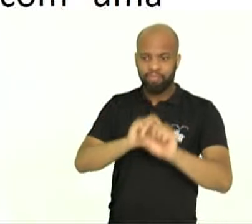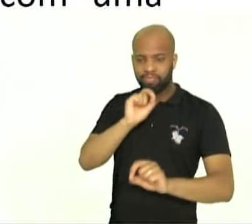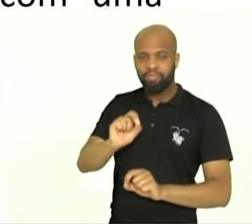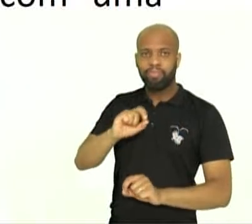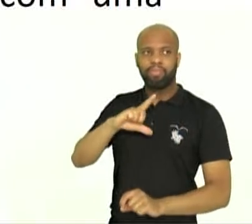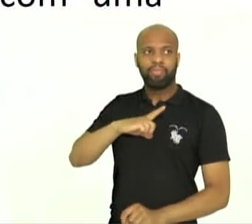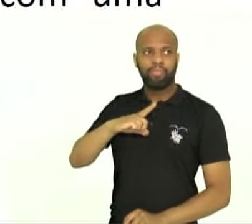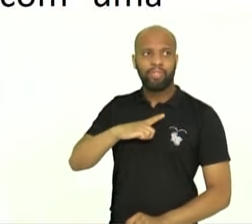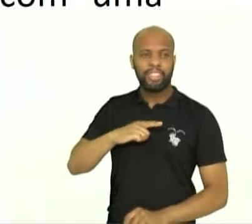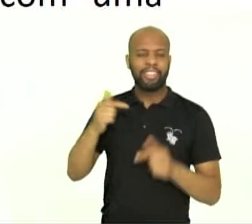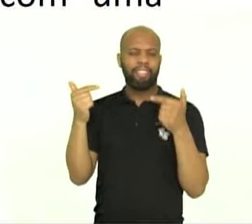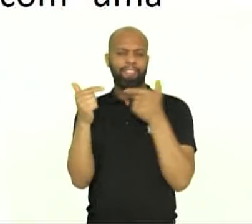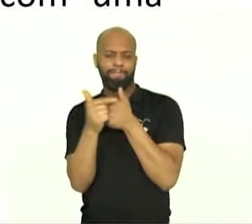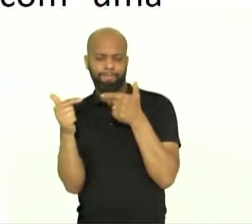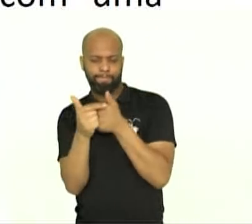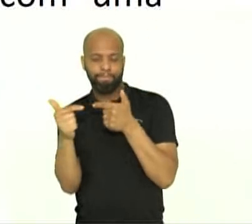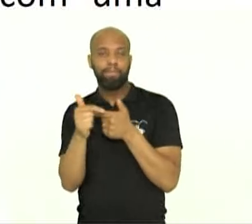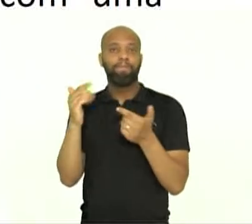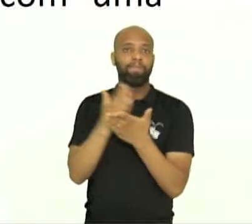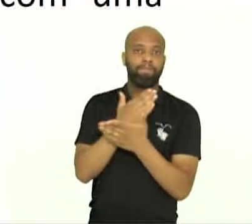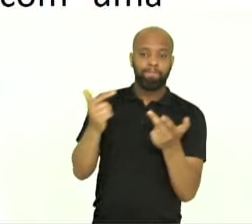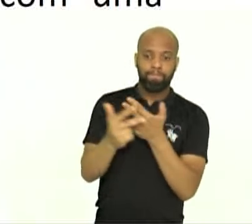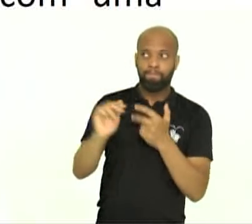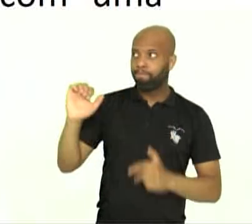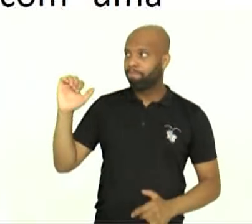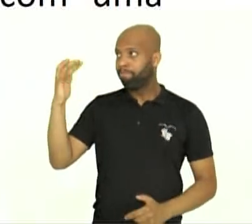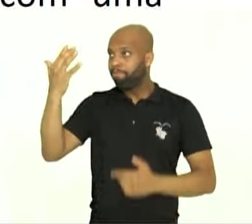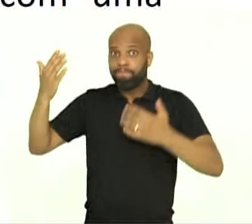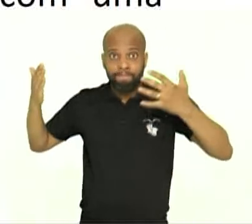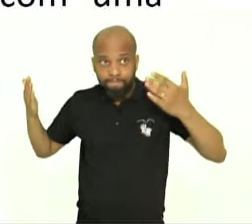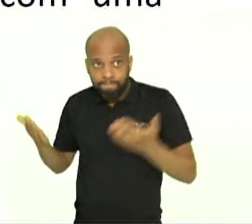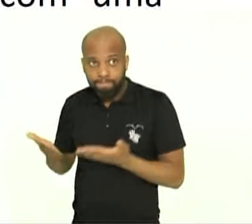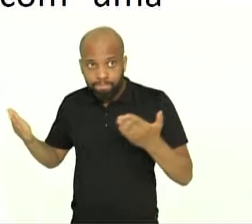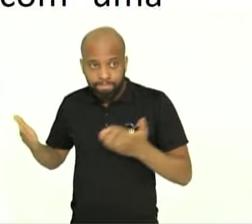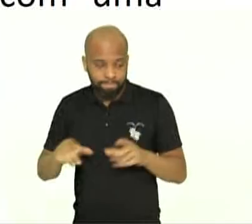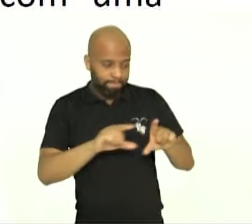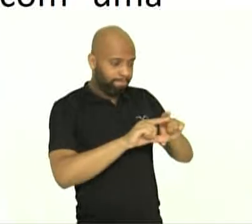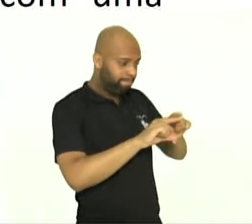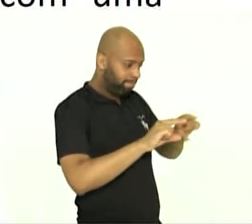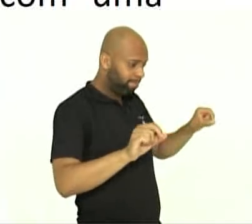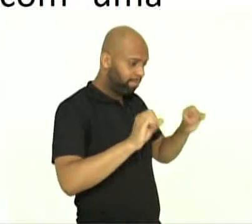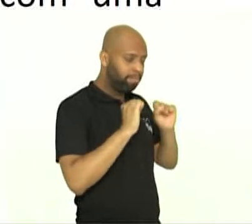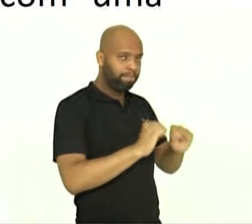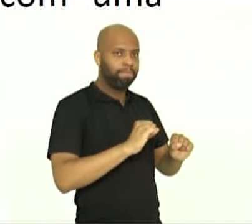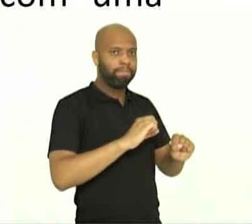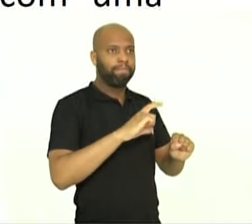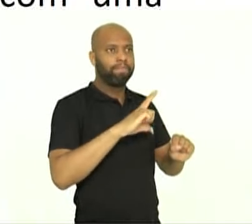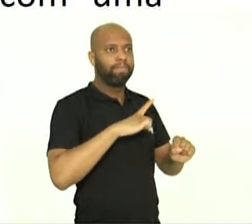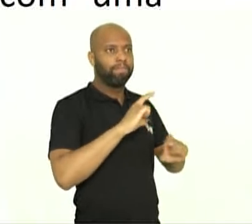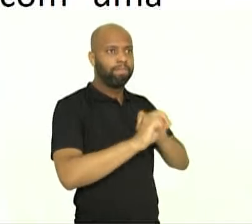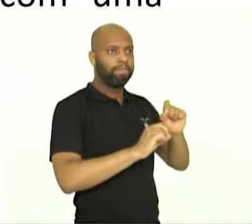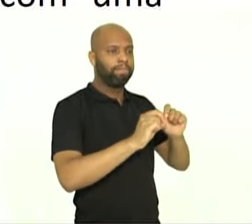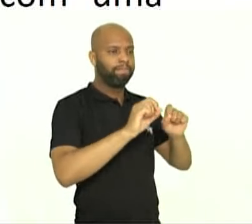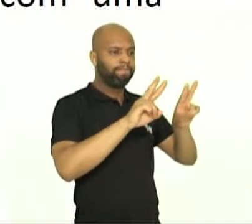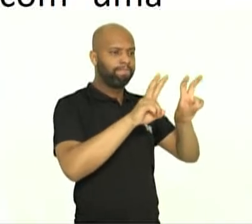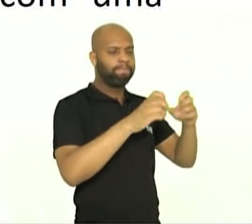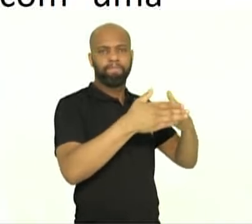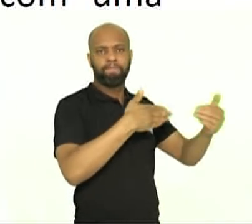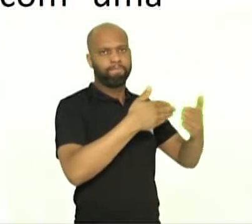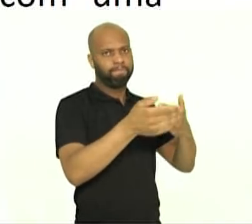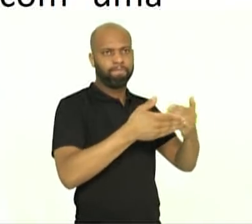faz uma sátira de acontecimentos atuais e a tirinha pode abordar temas